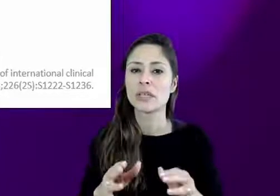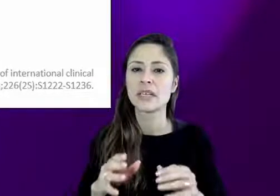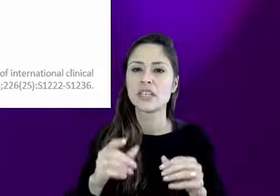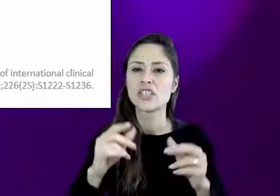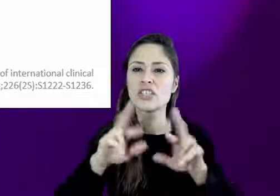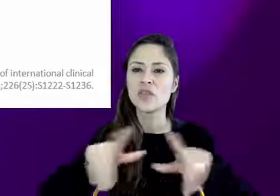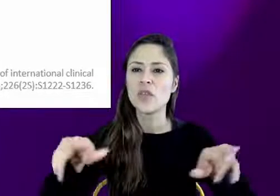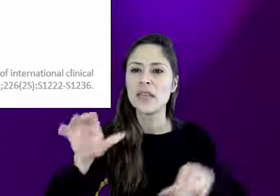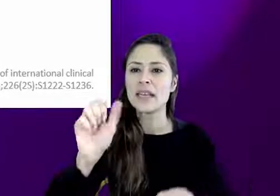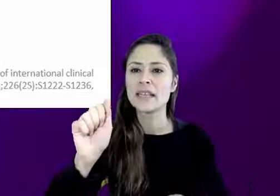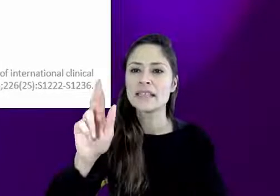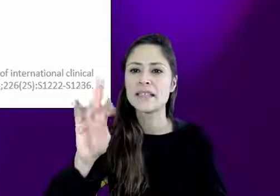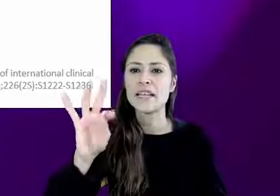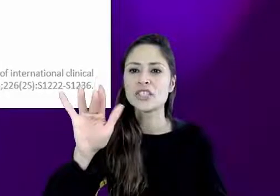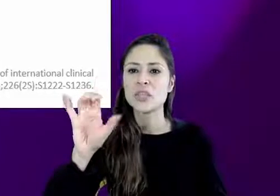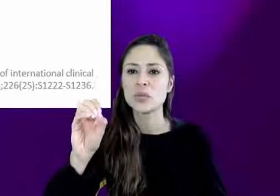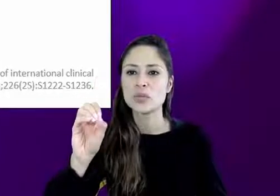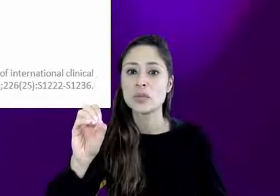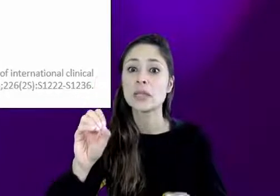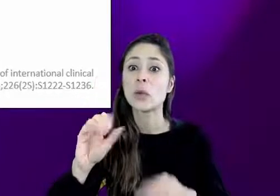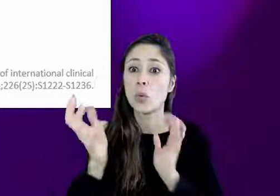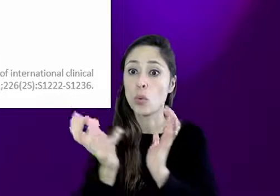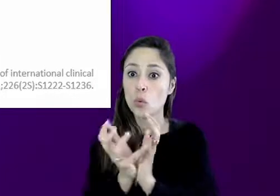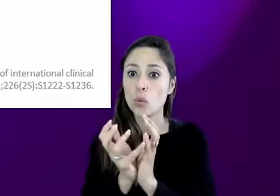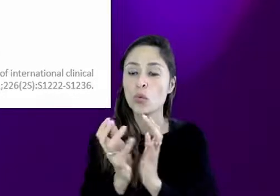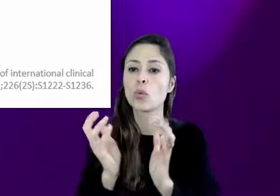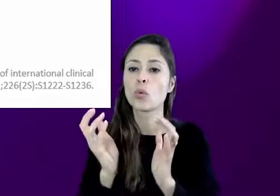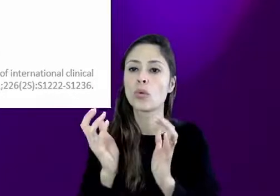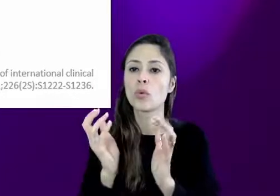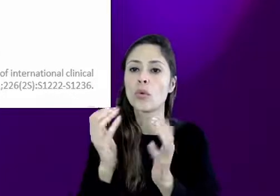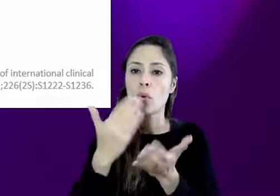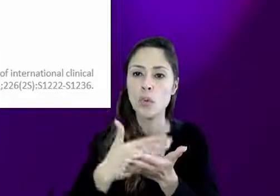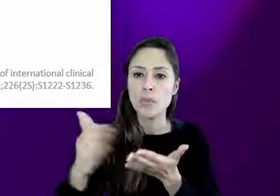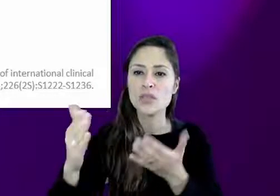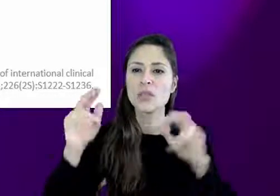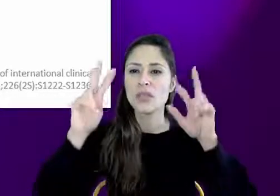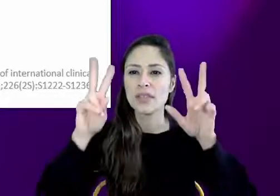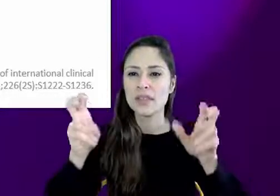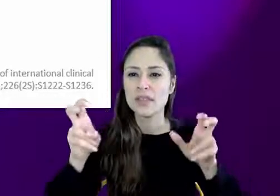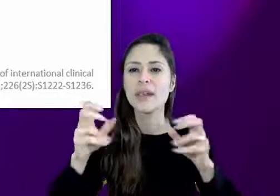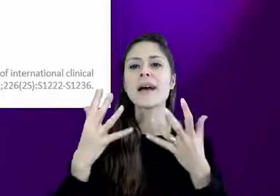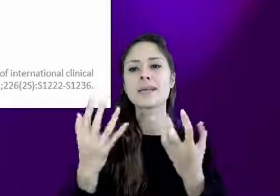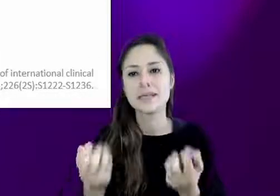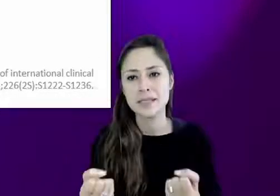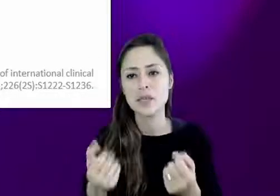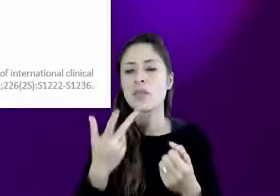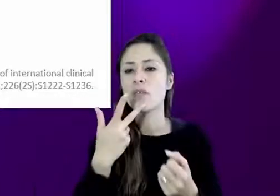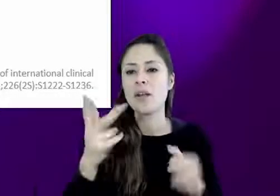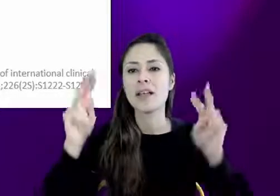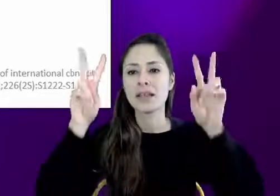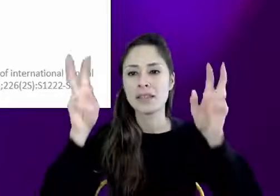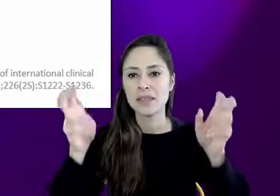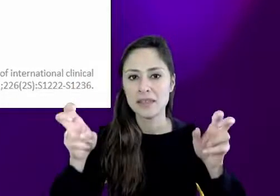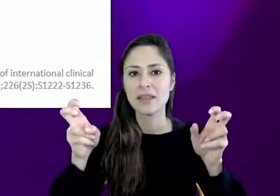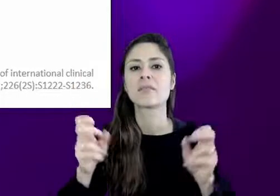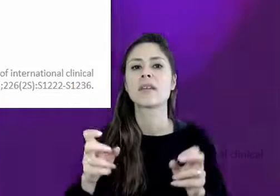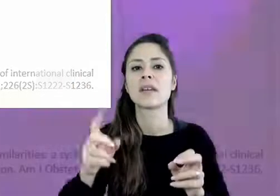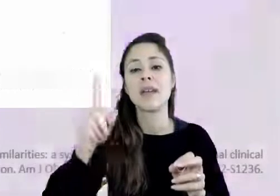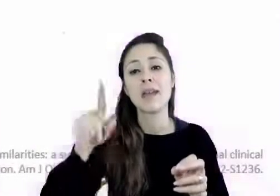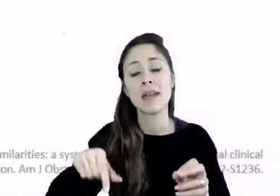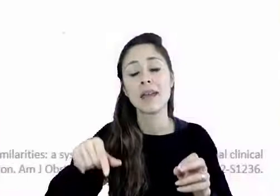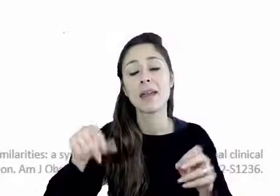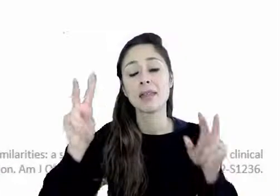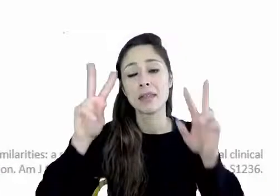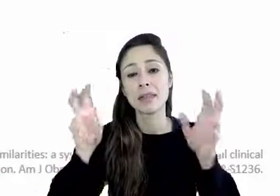isso que esse grupo que convidou para falar sobre esse tema acertou muito em falar sobre essa questão, que é um assunto assim